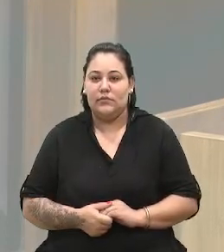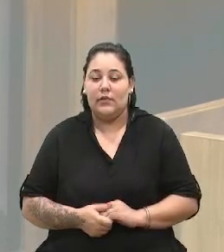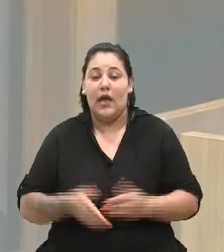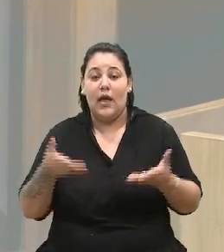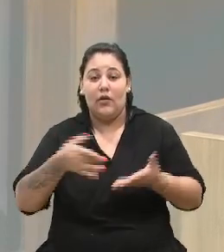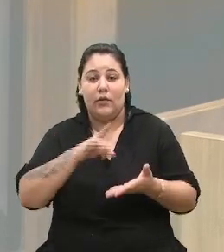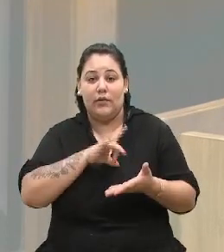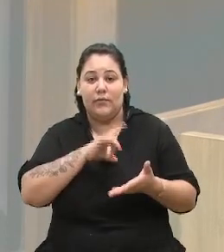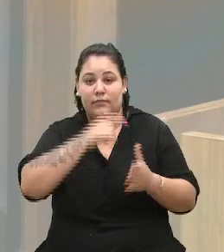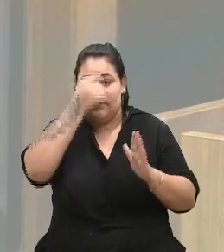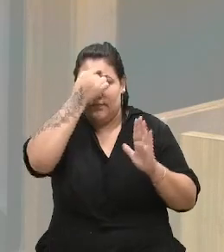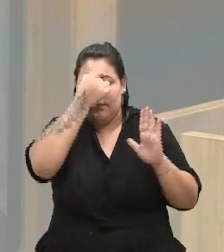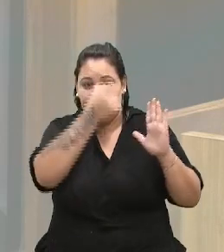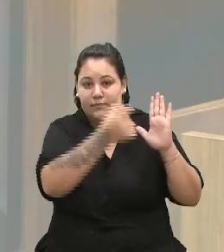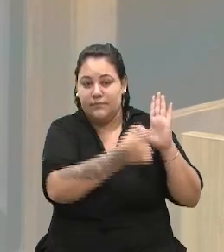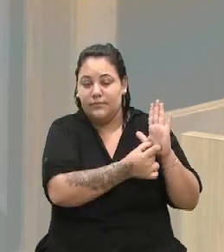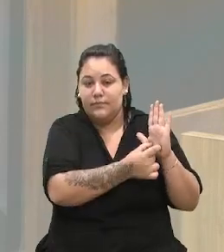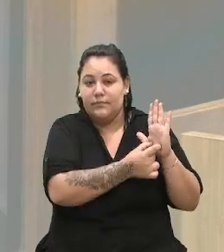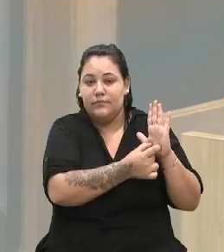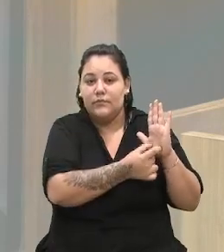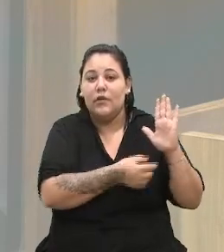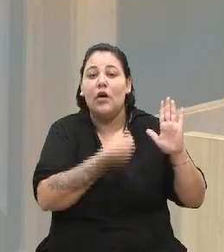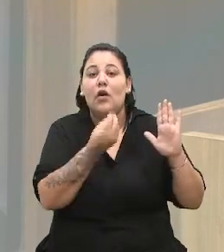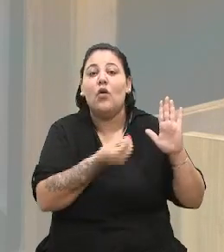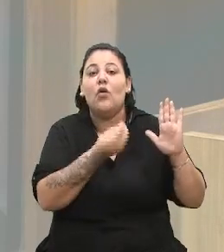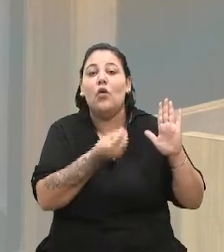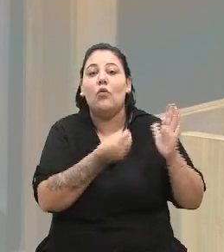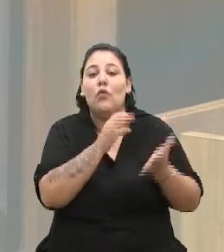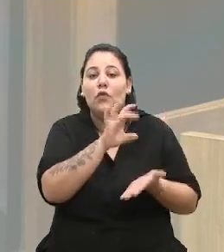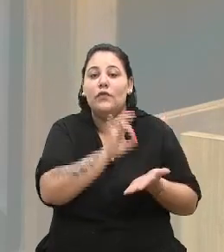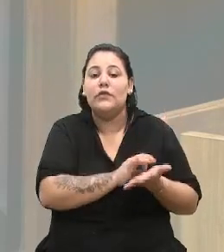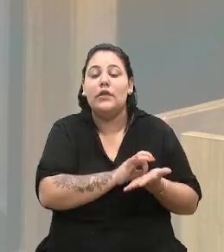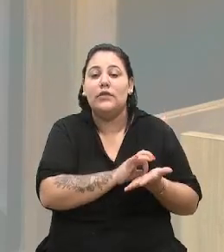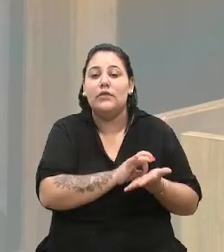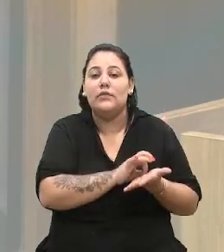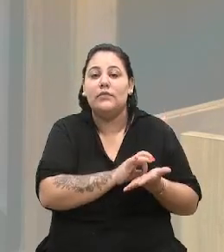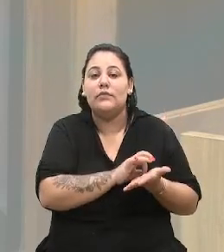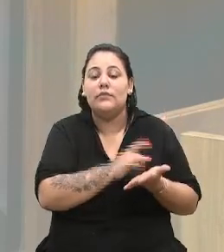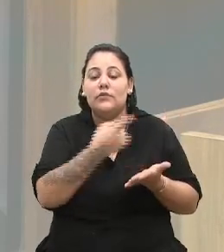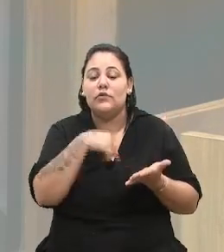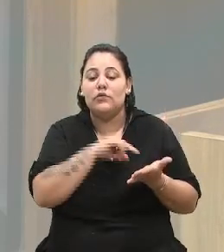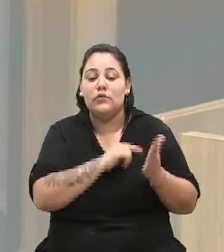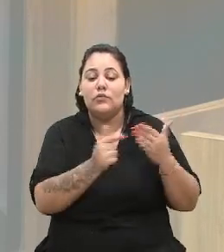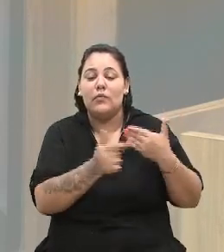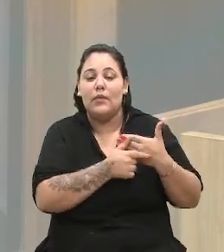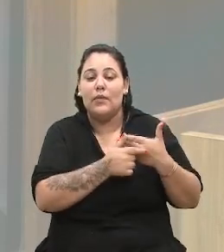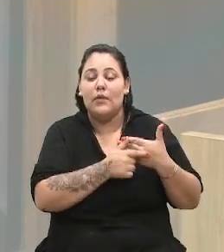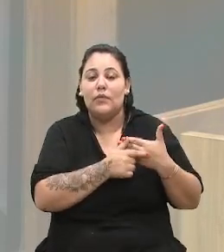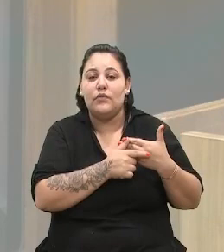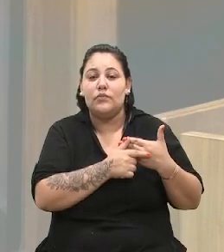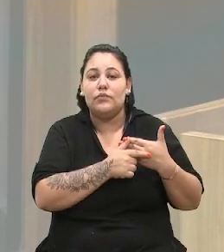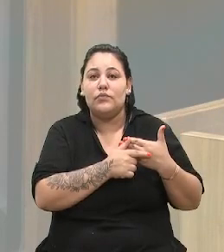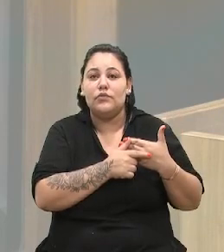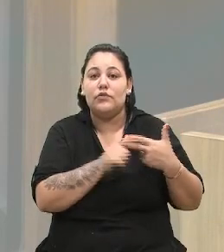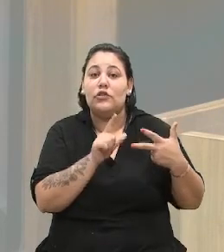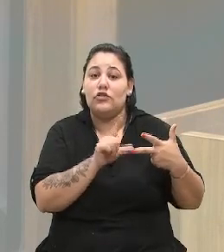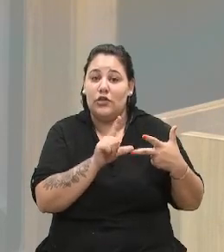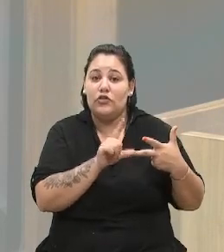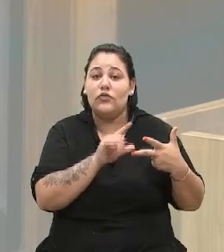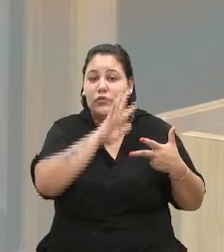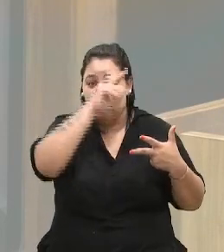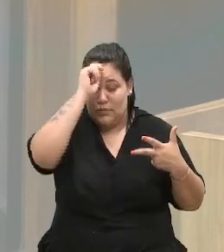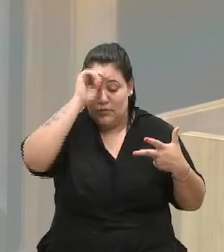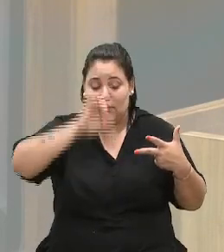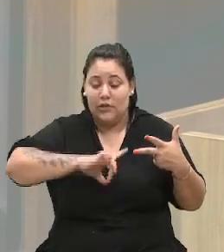artificial. Como que nós vamos regulamentar? Nós, como legislativos municipais, nós temos a difícil missão